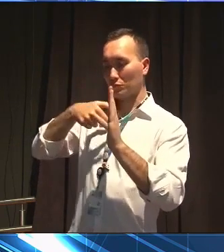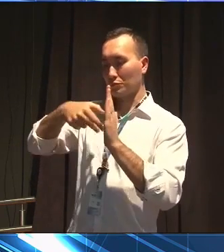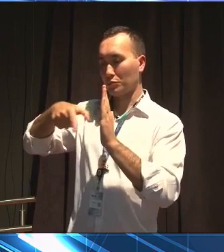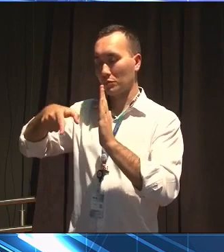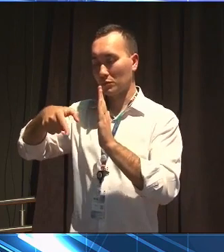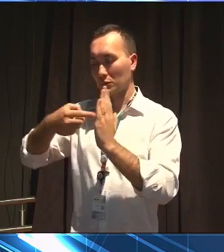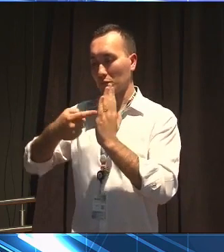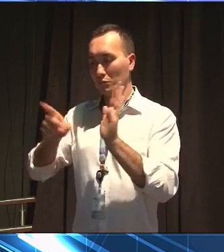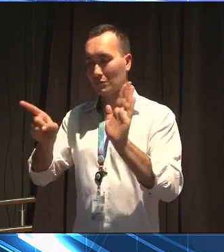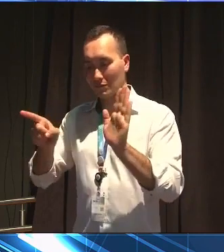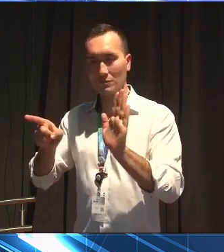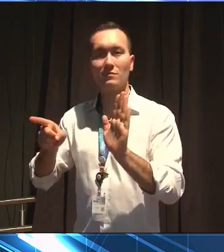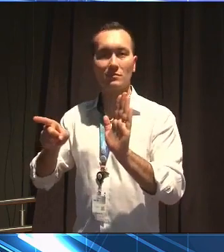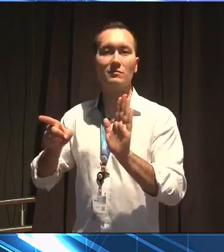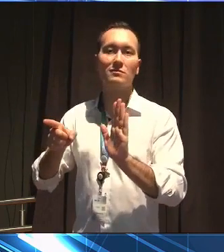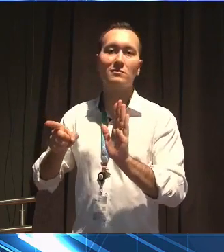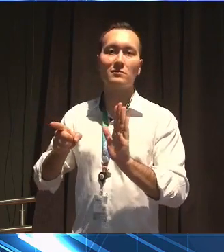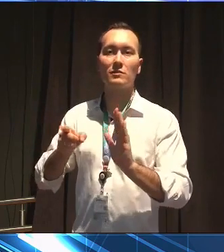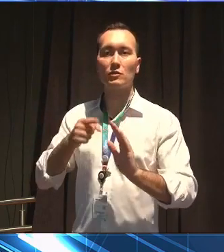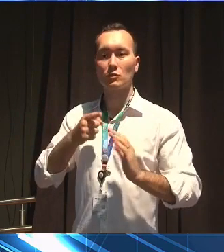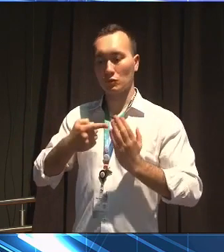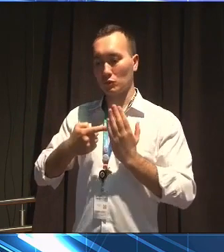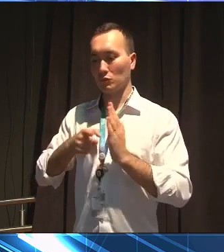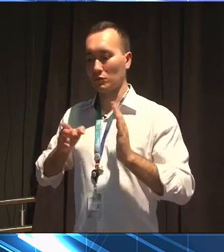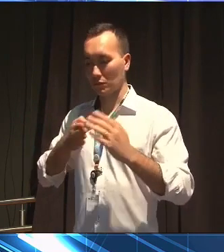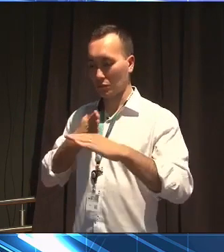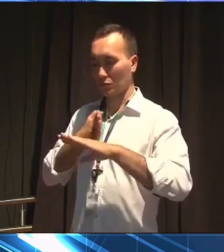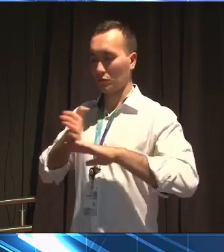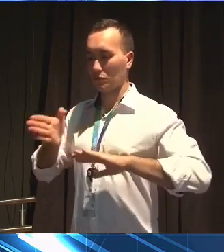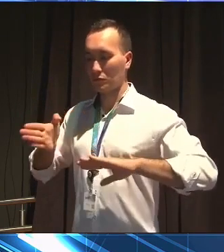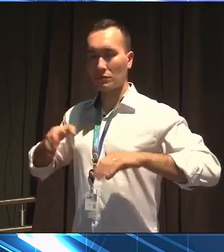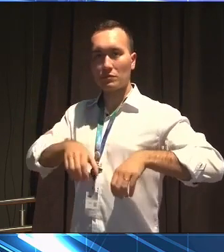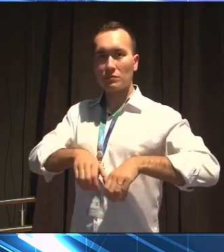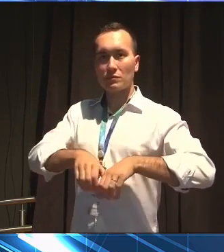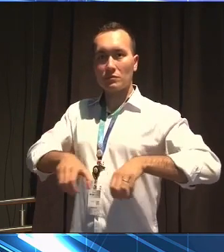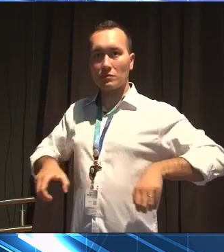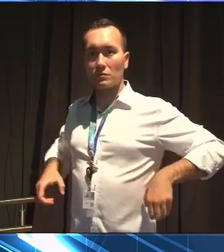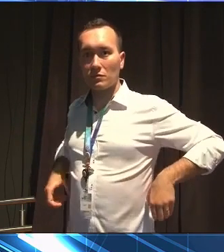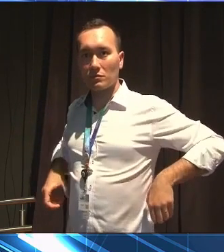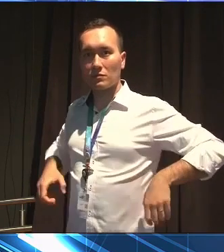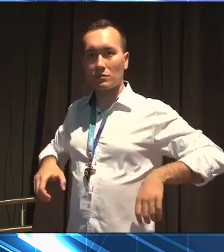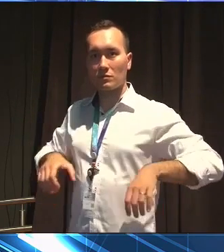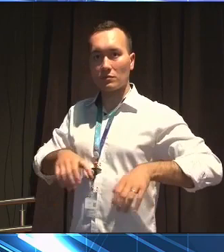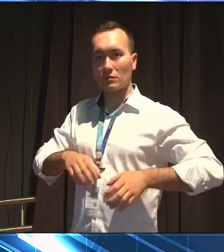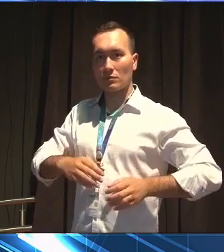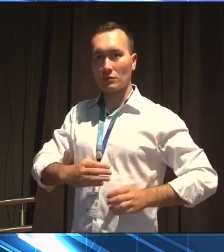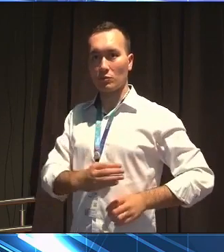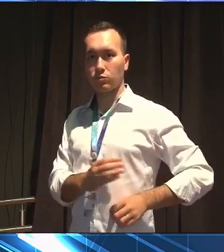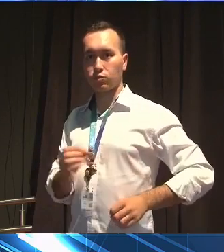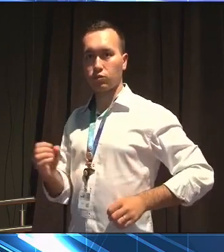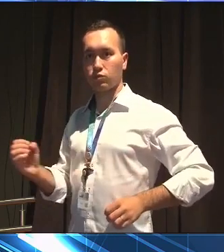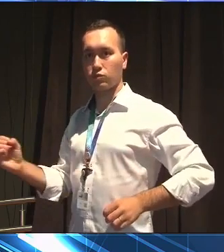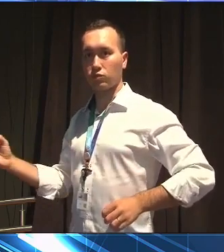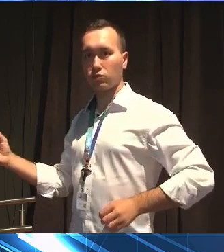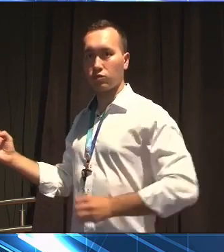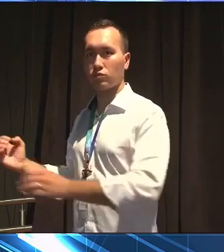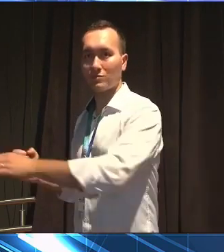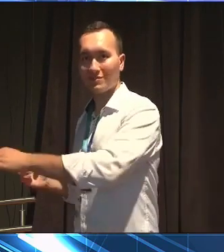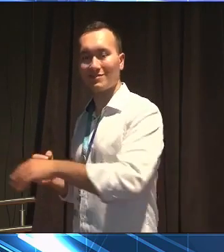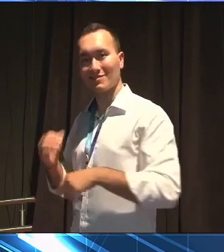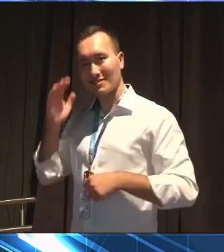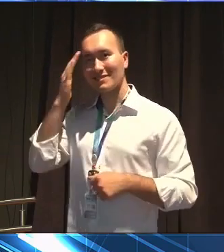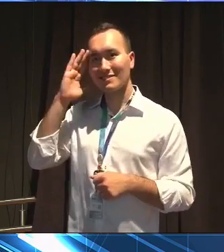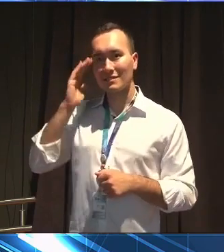nós estamos nos autenticando. A catraca vai verificar quem nós somos e a gente entra no prédio. Chegou, entrou no